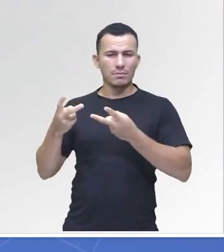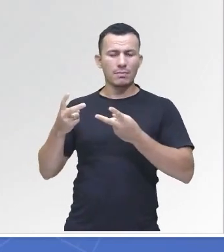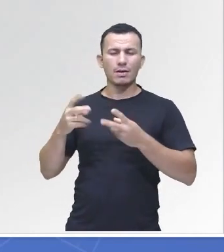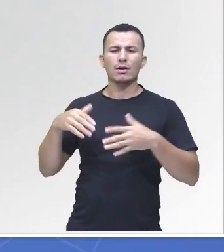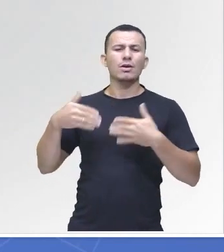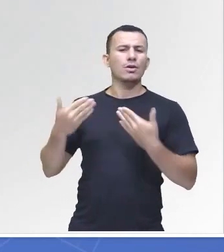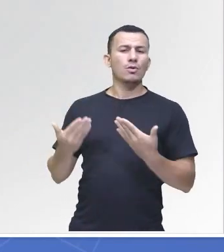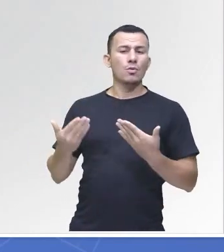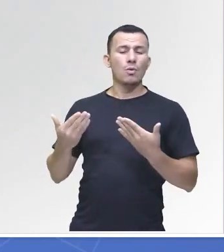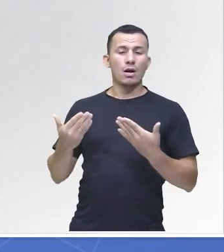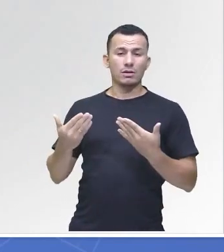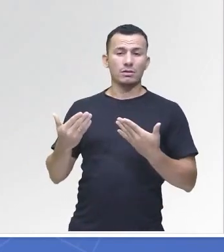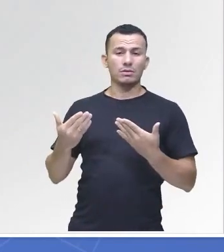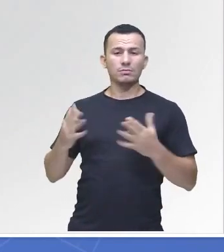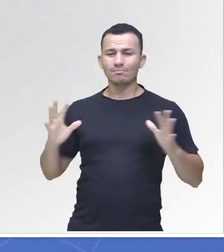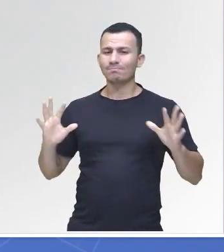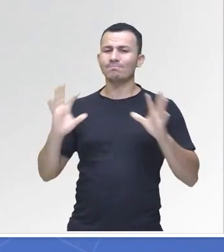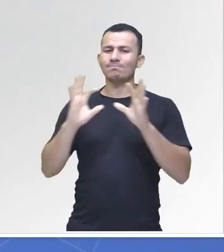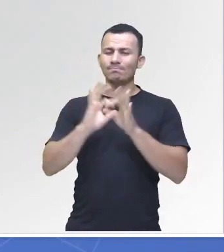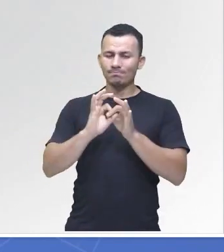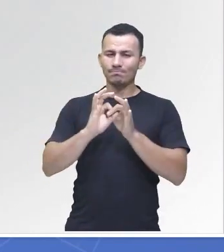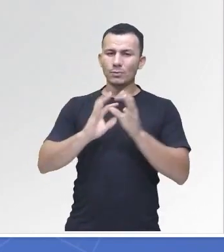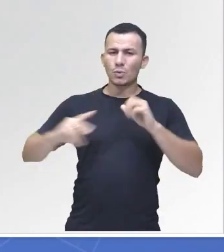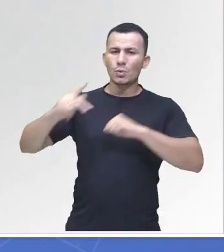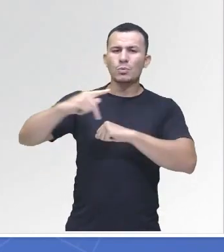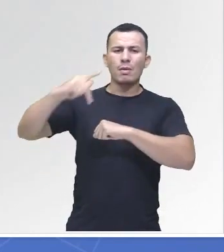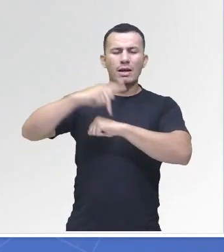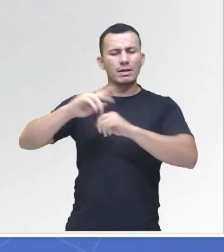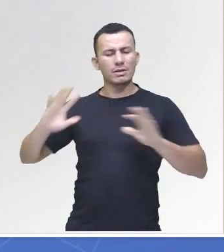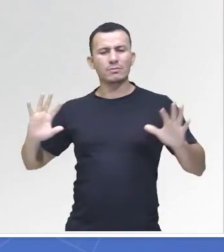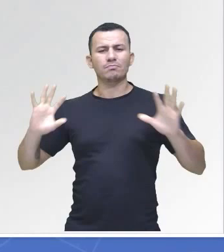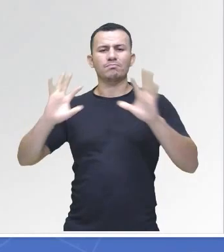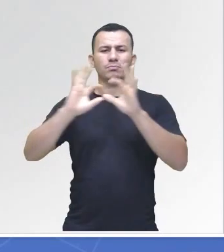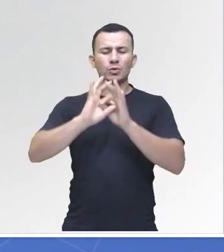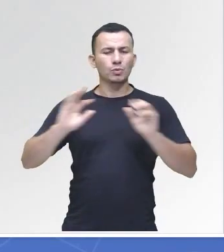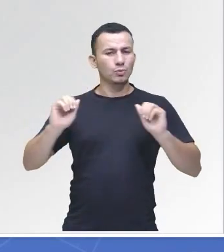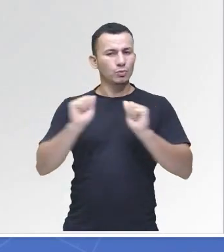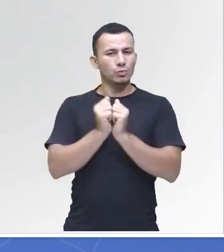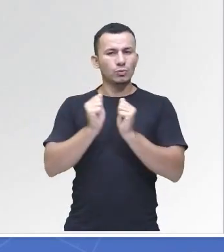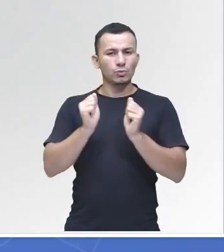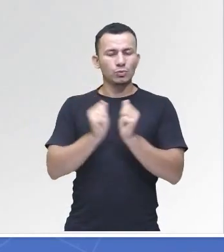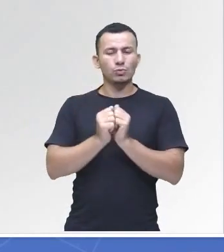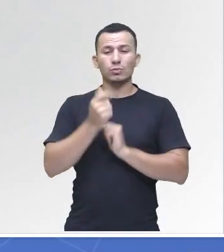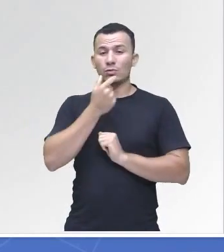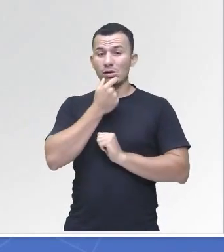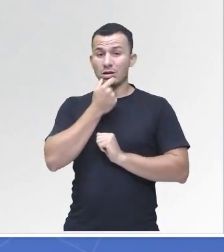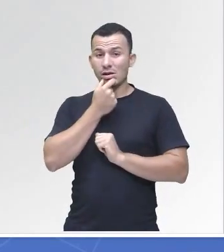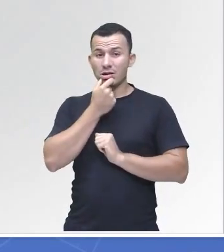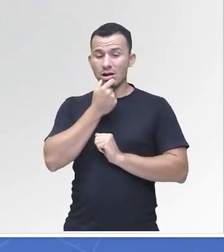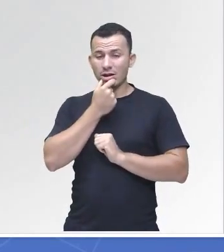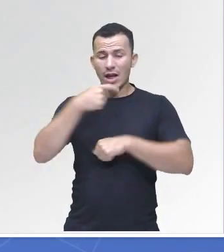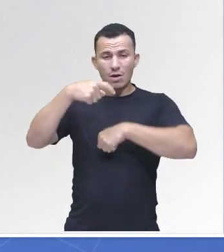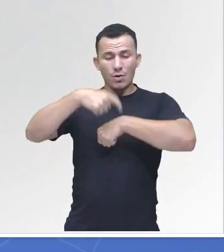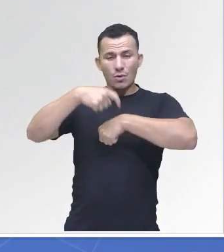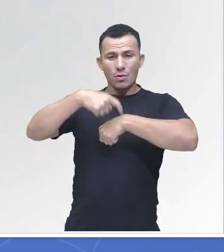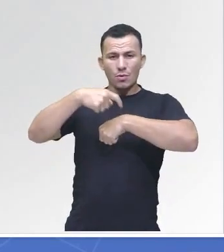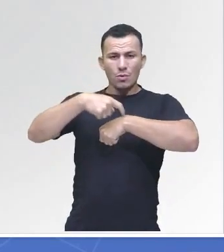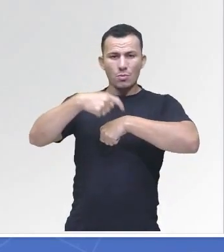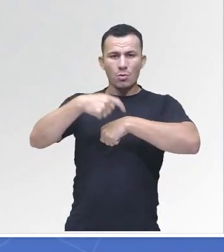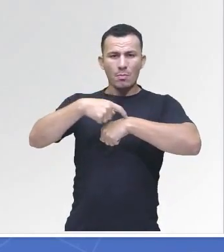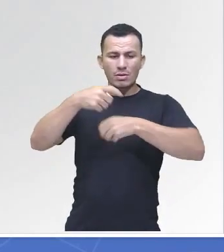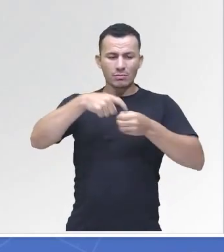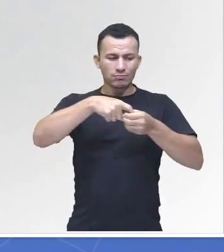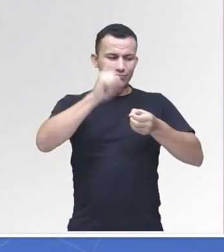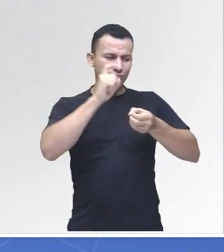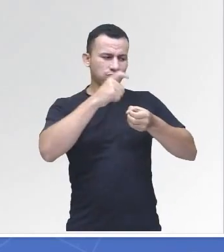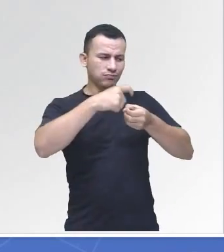os parças. Quem foi que ficou ao lado da Inglaterra nesse momento que estava rompendo